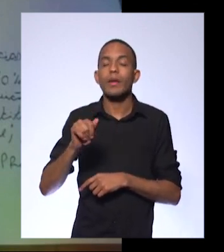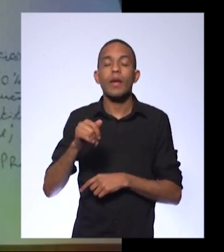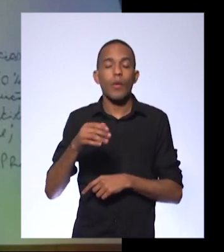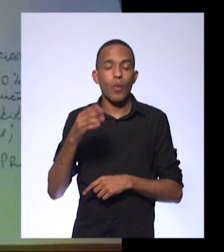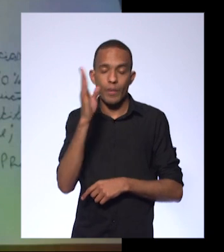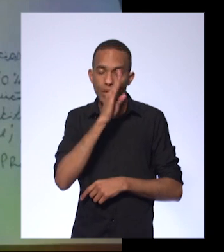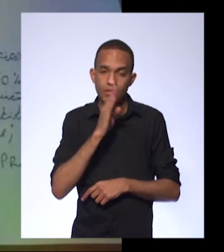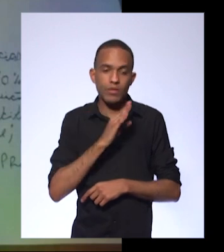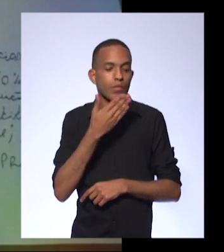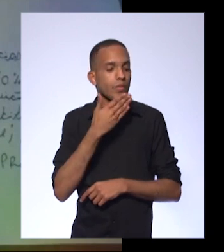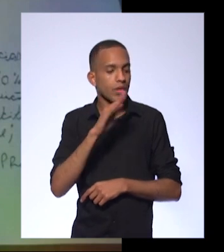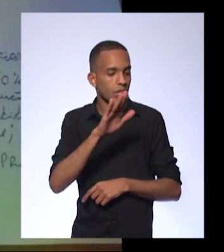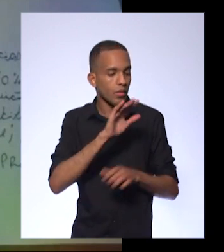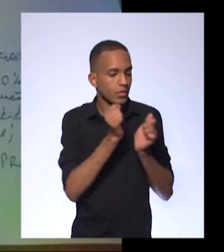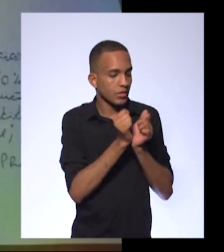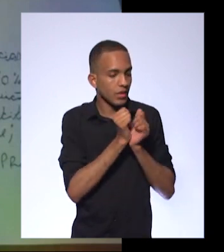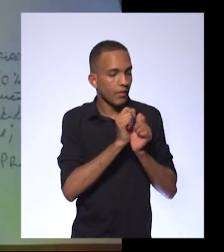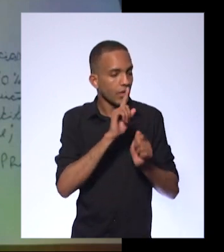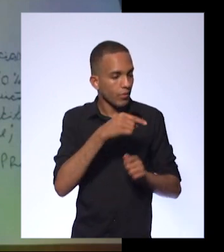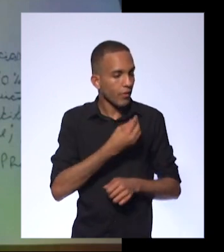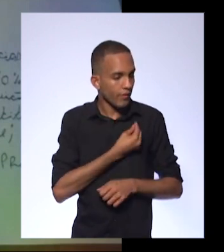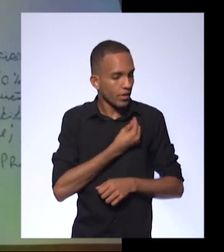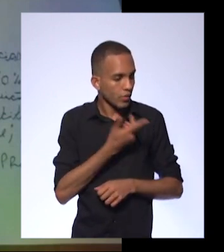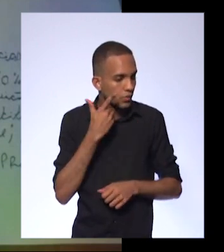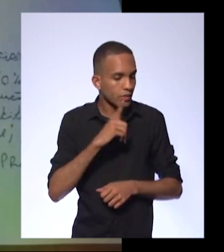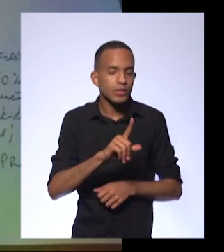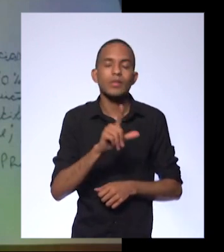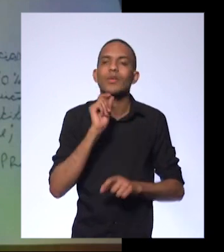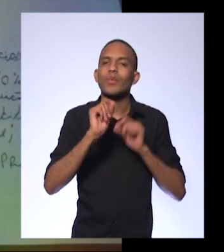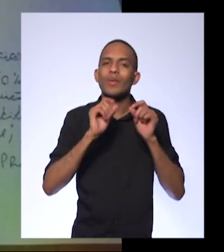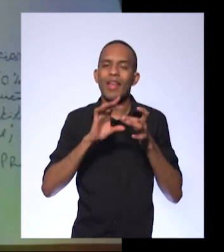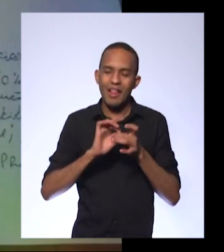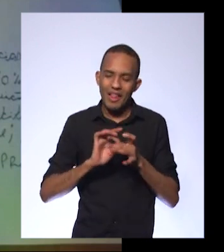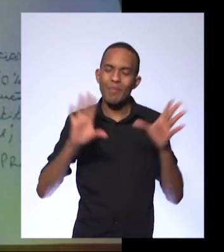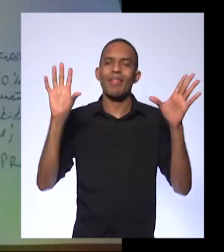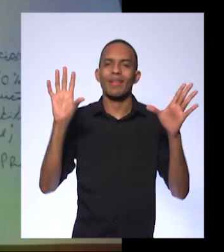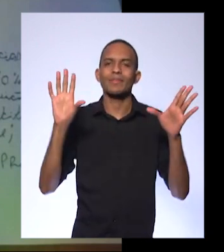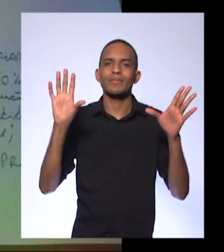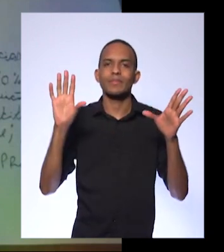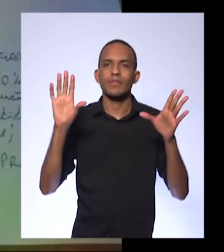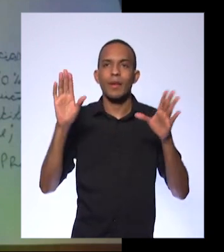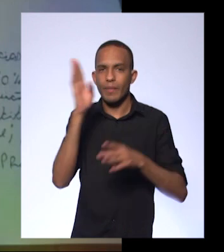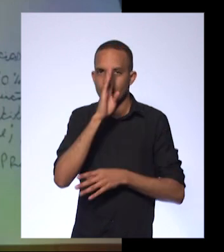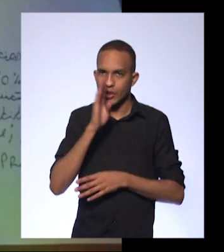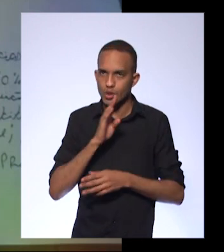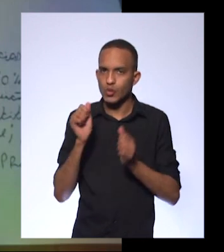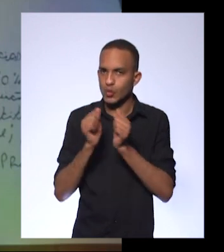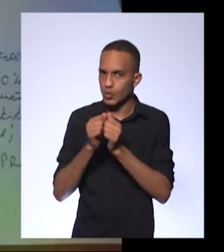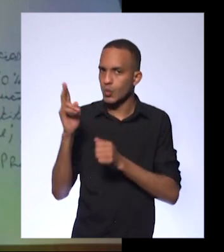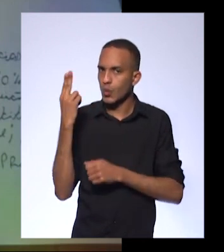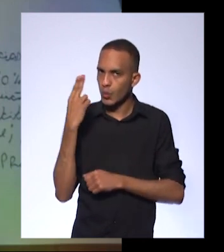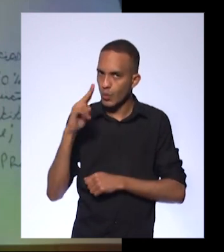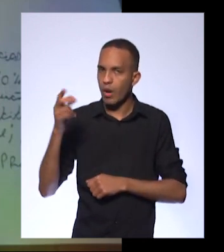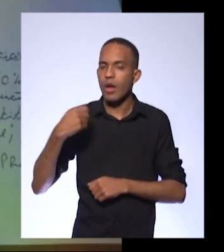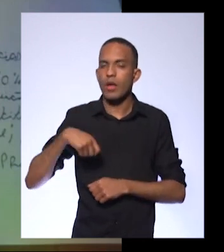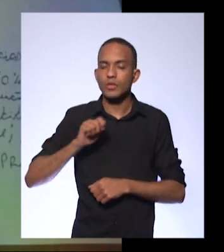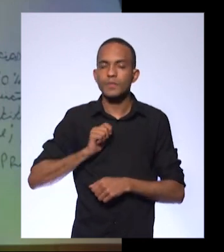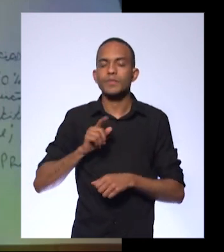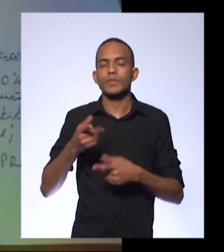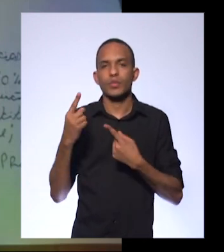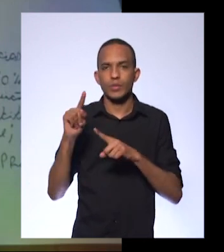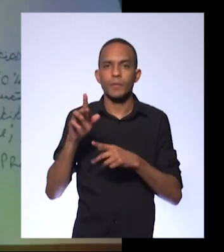quem se alistasse no exército e sobrevivesse conseguiria sua liberdade. Dom Pedro II mandou o exército